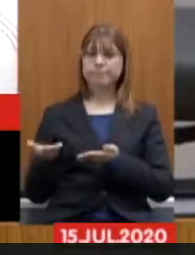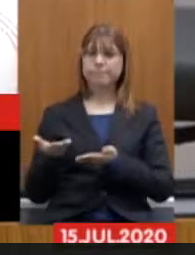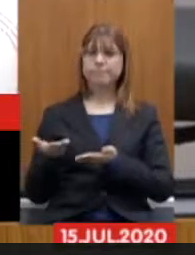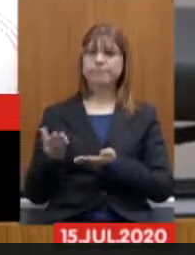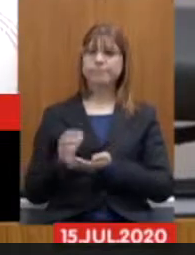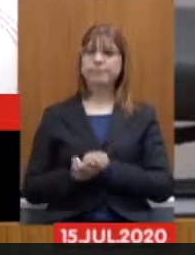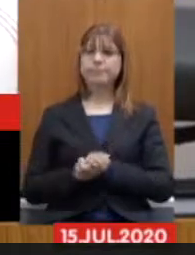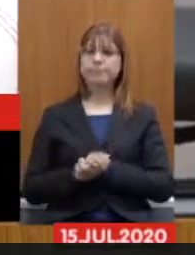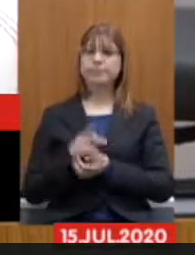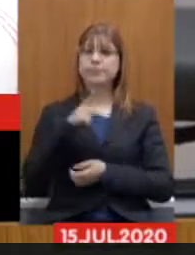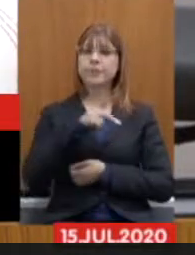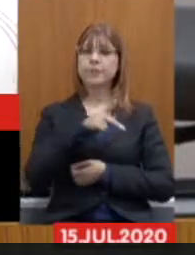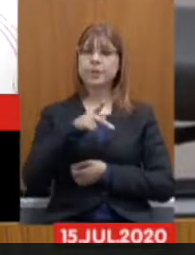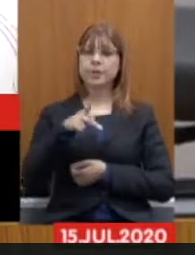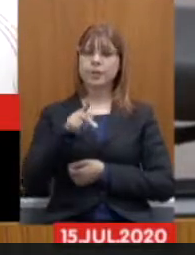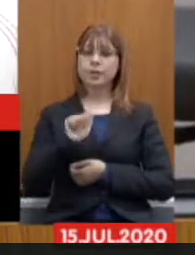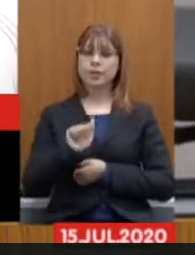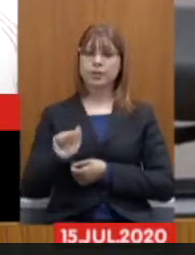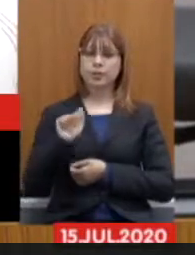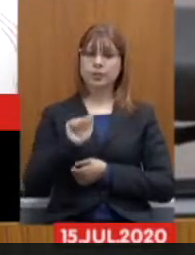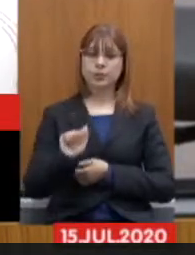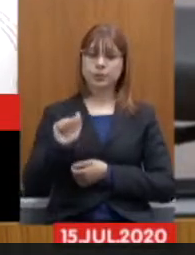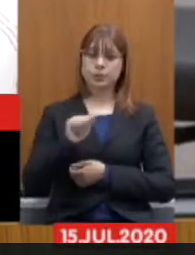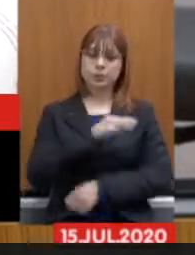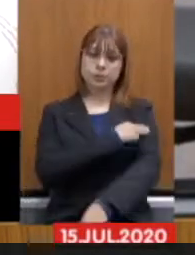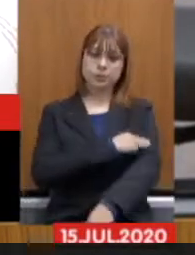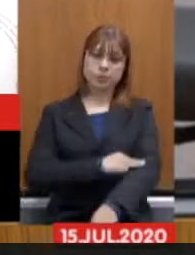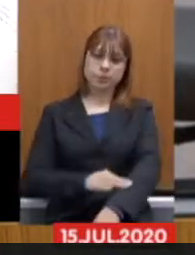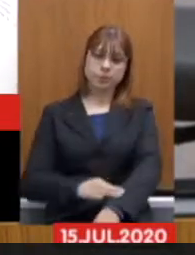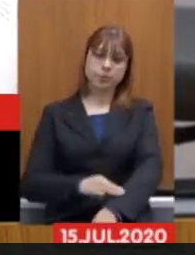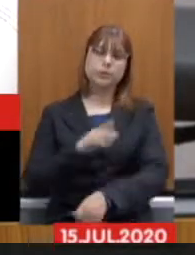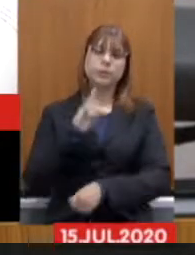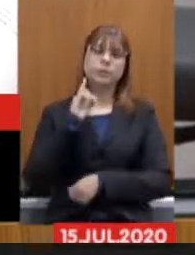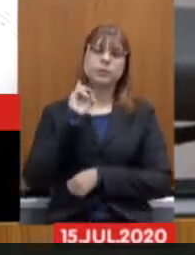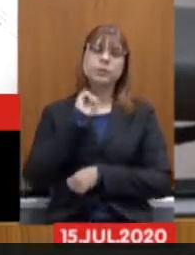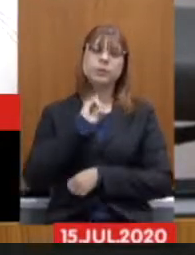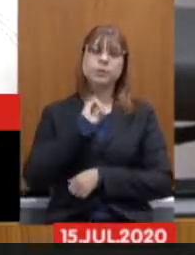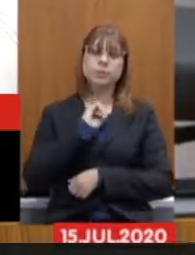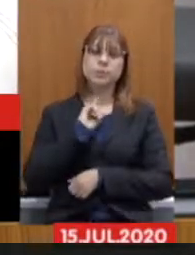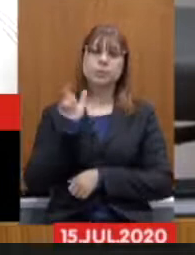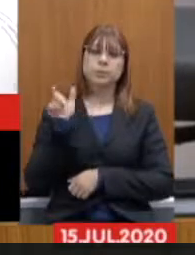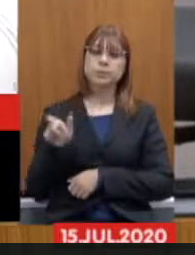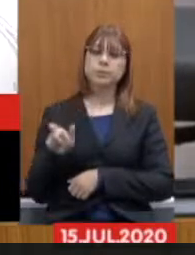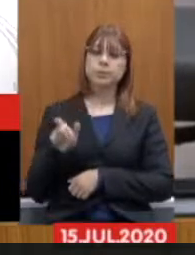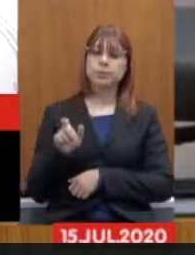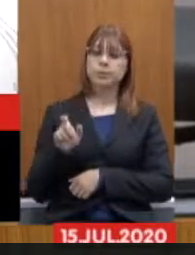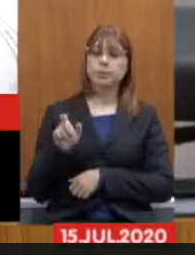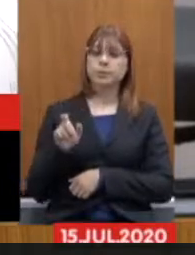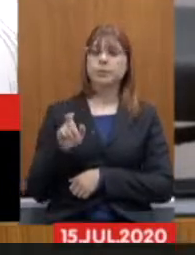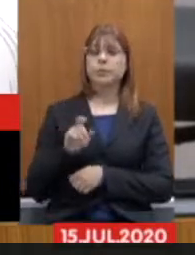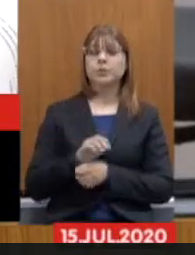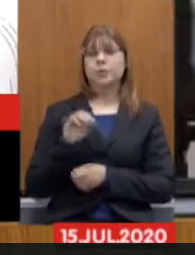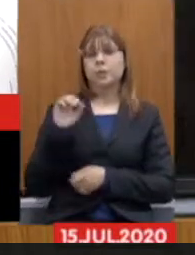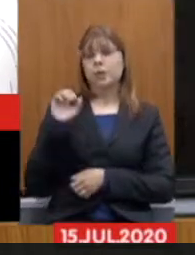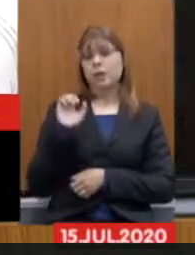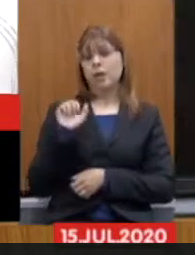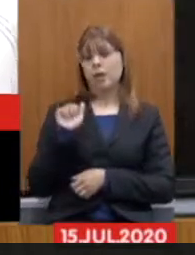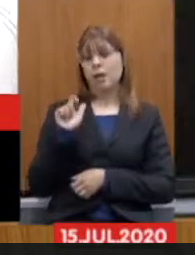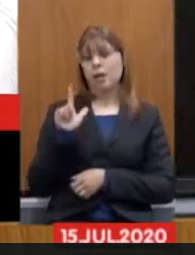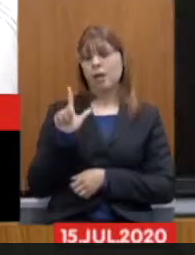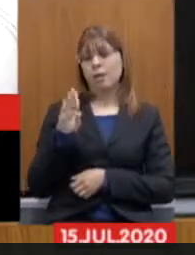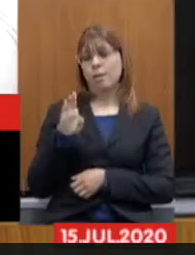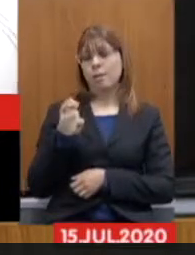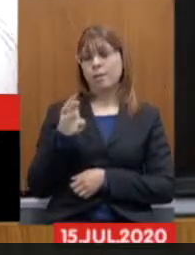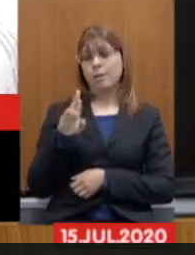palavra ao presidente da associação dos magistrados mineiros excelentíssimo senhor desembargador alberto diniz júnior